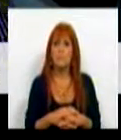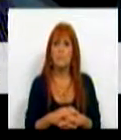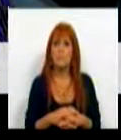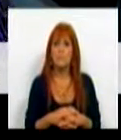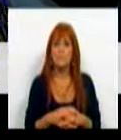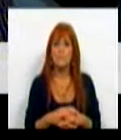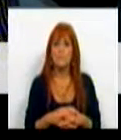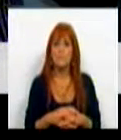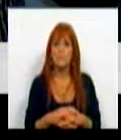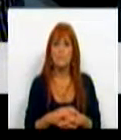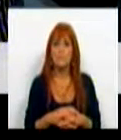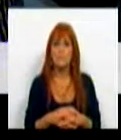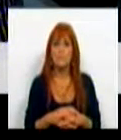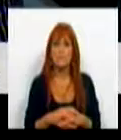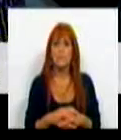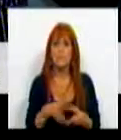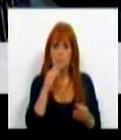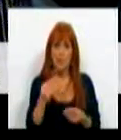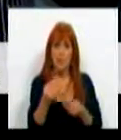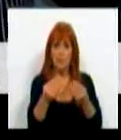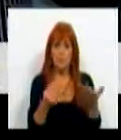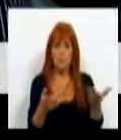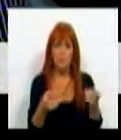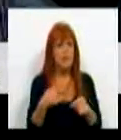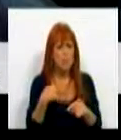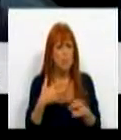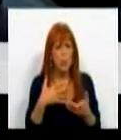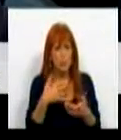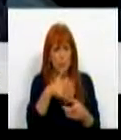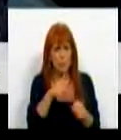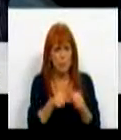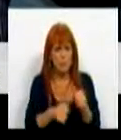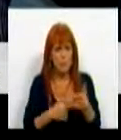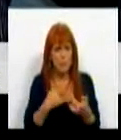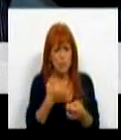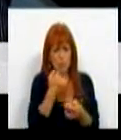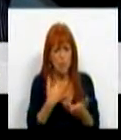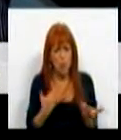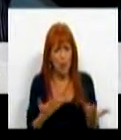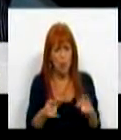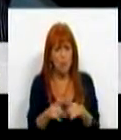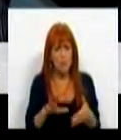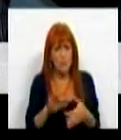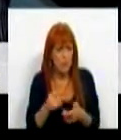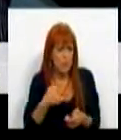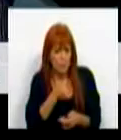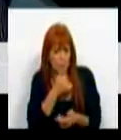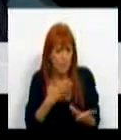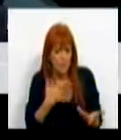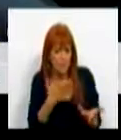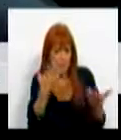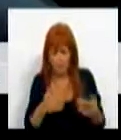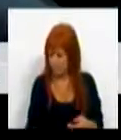fazer. Fica por lá. Mas eu posso ler, está bem? Não, mas eu comento, terei o maior gosto agora,